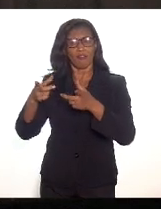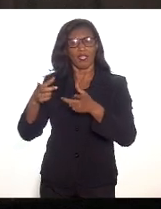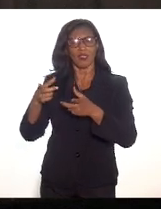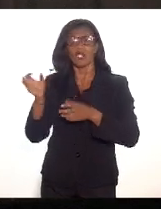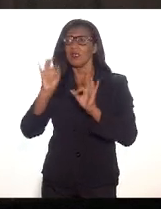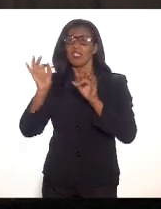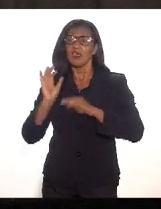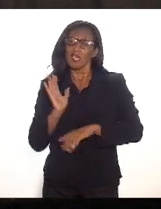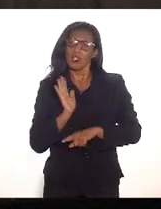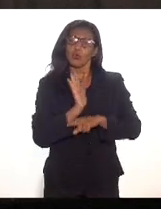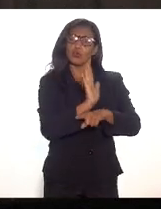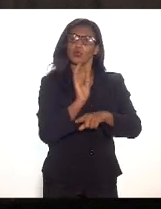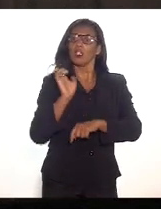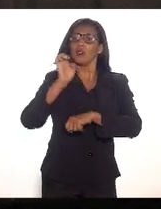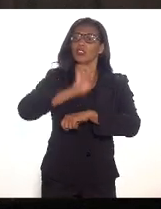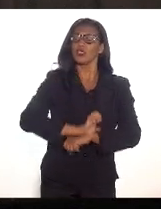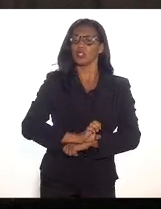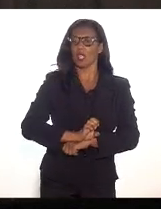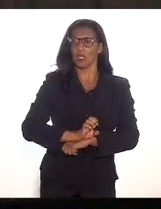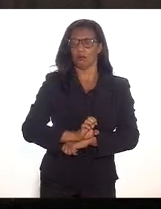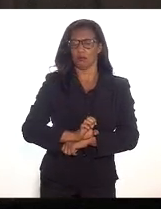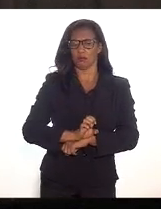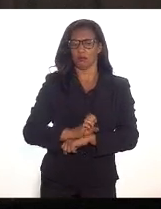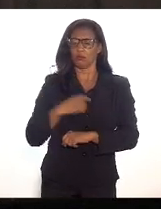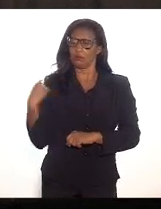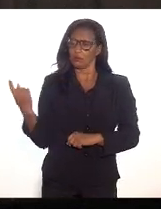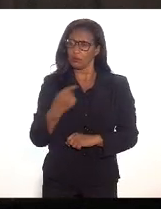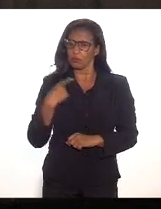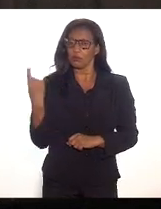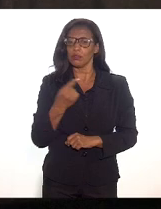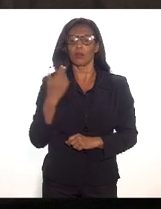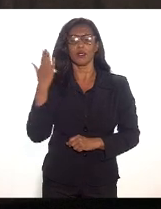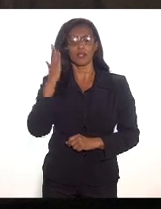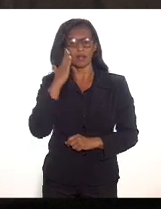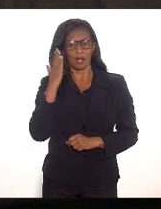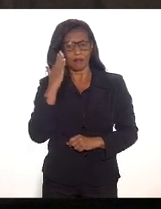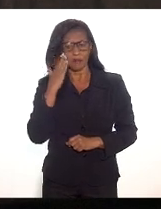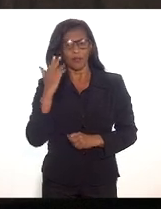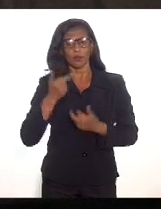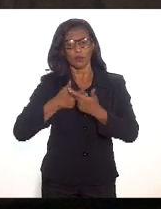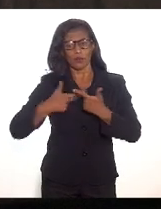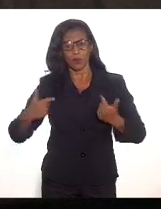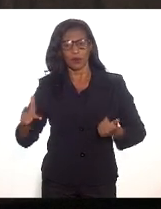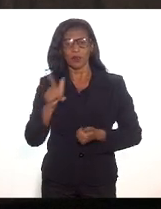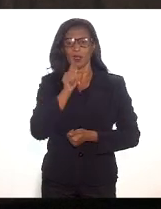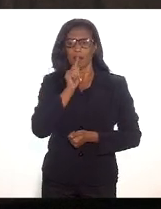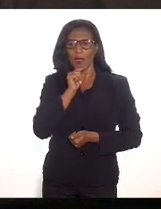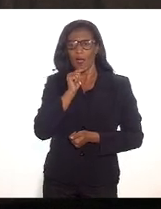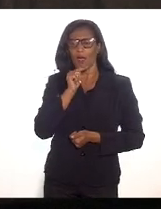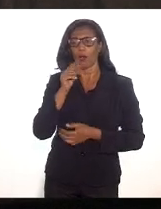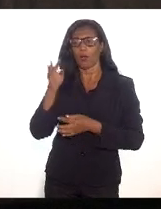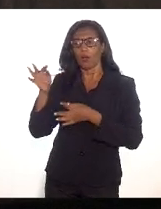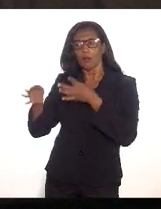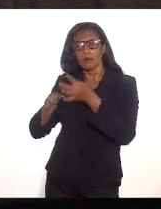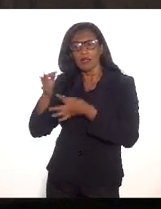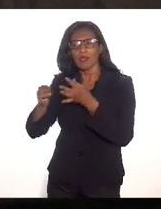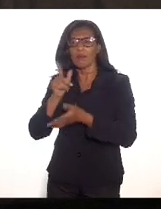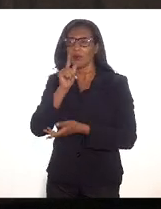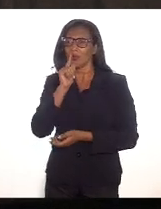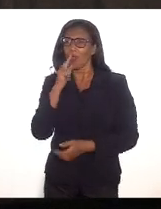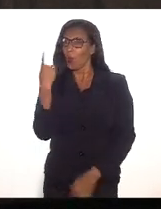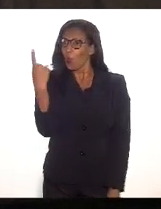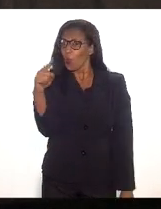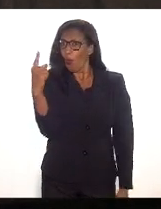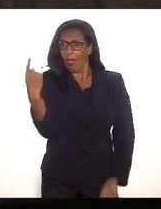Estado. Por engano, porque nós sabemos que a água, a qualidade da água, o tratamento da água não ia receber um